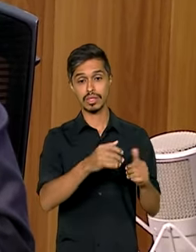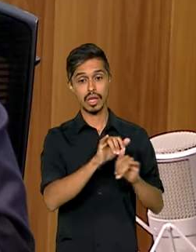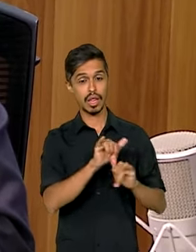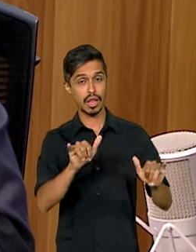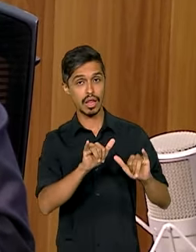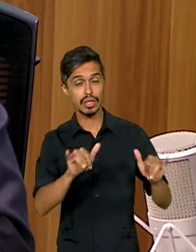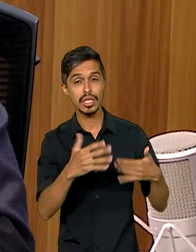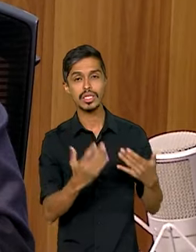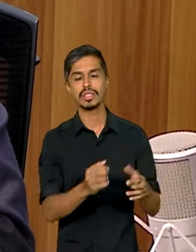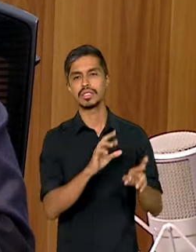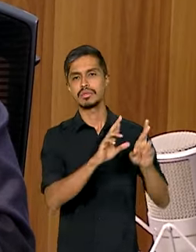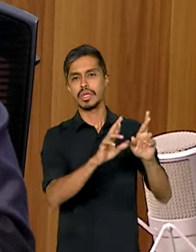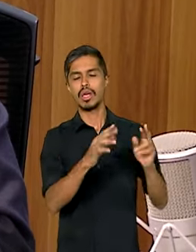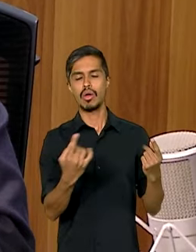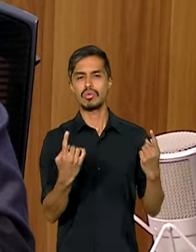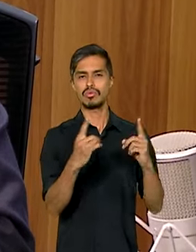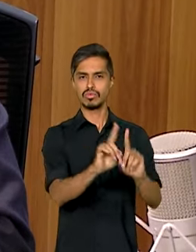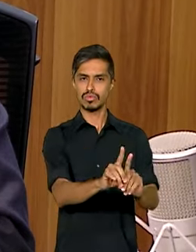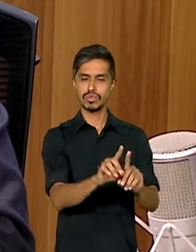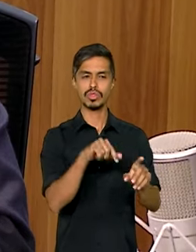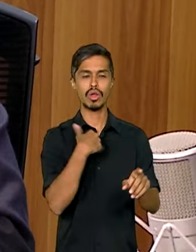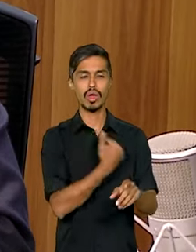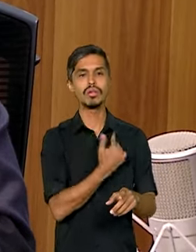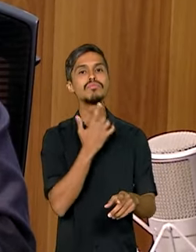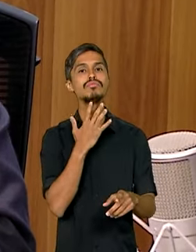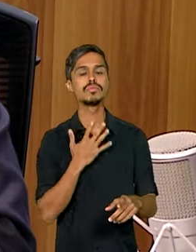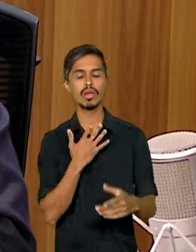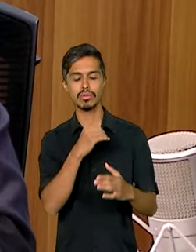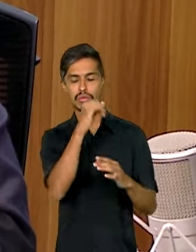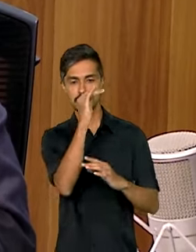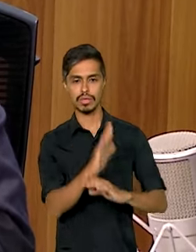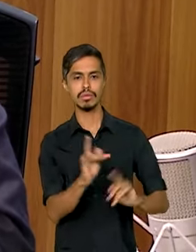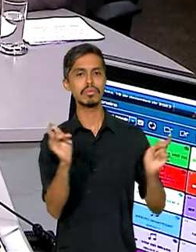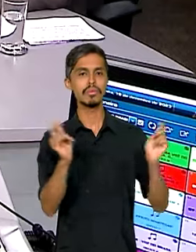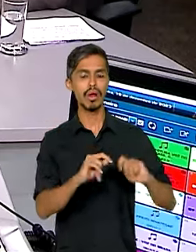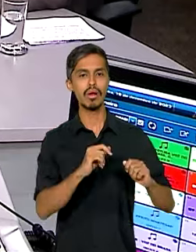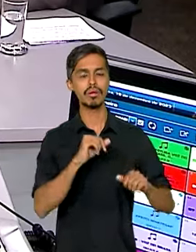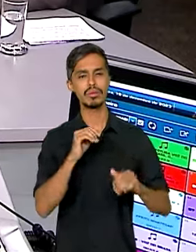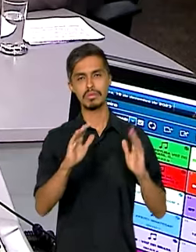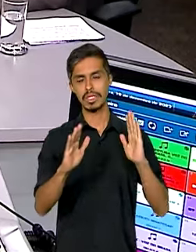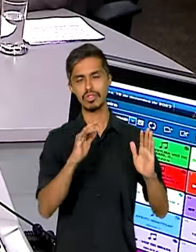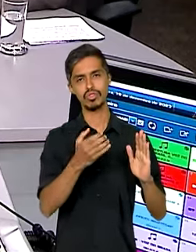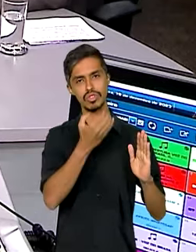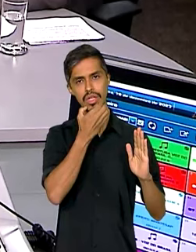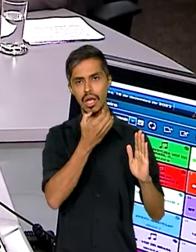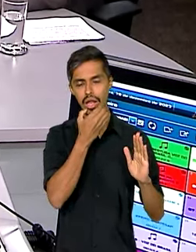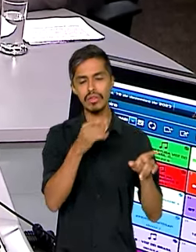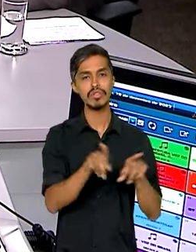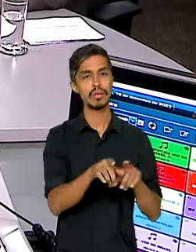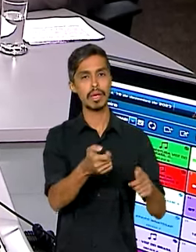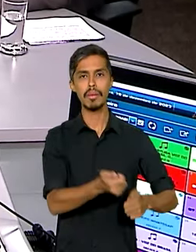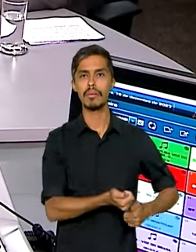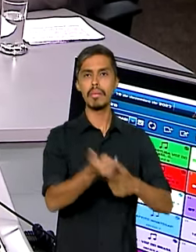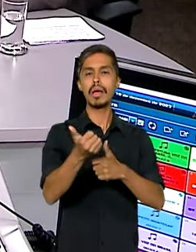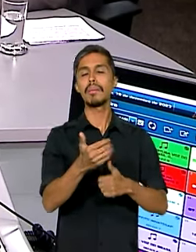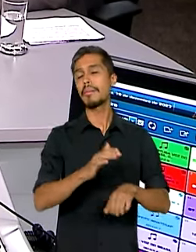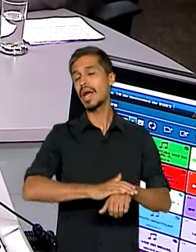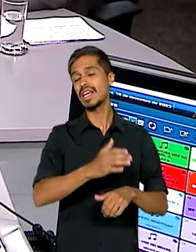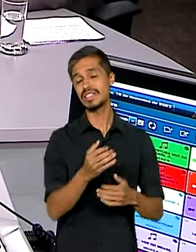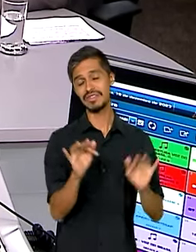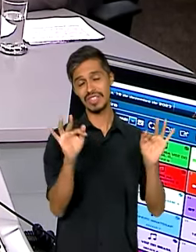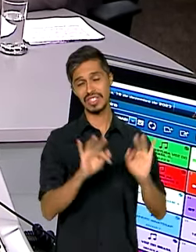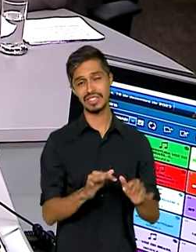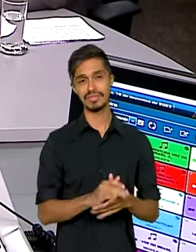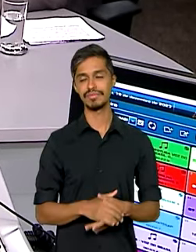de esperança e de União nós queremos né fazer com que o Brasil possa passar o natal e passar o Ano Novo mais feliz